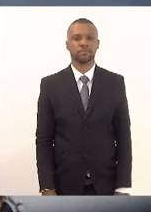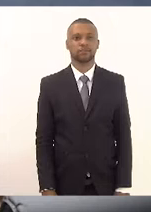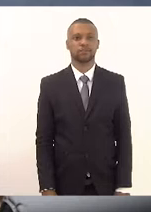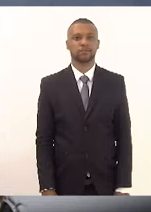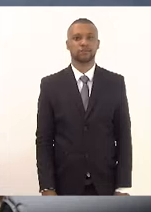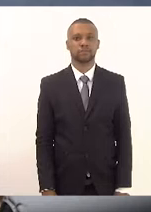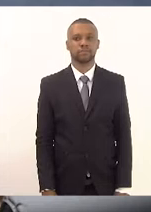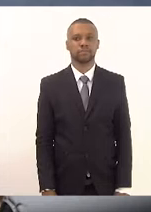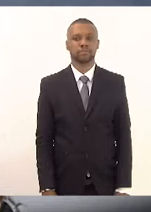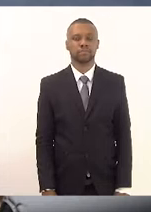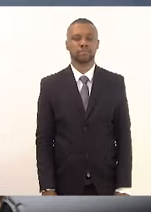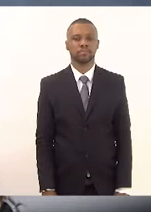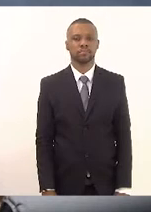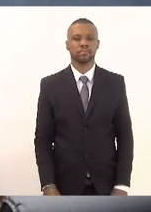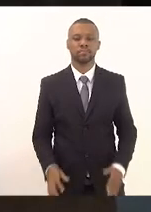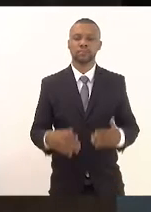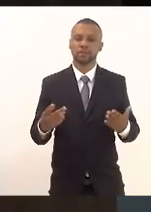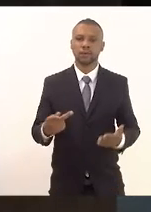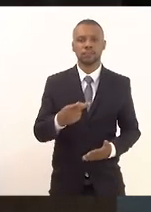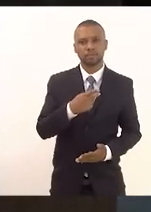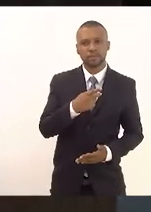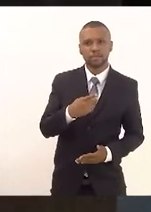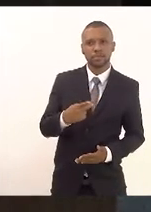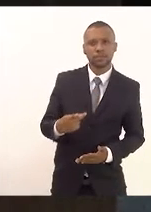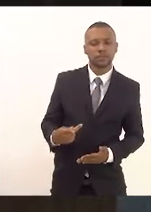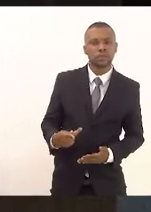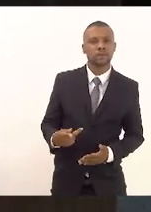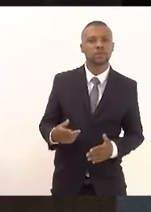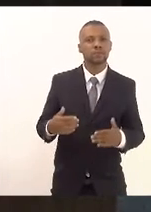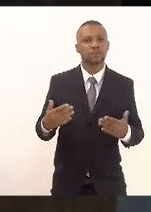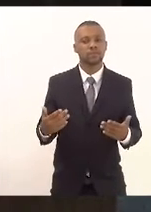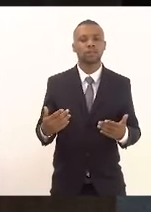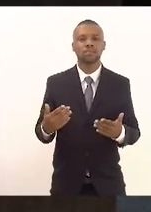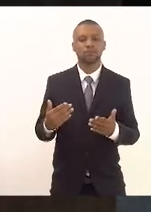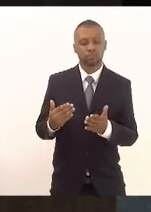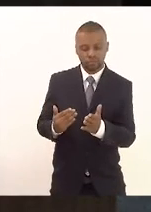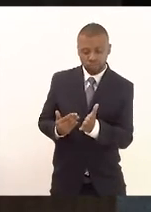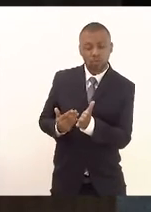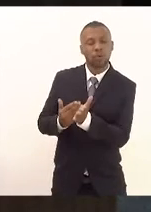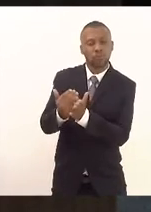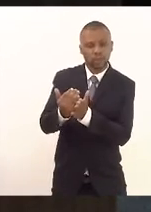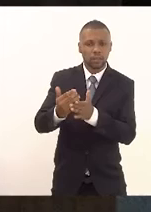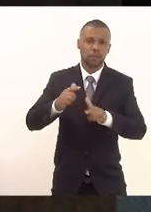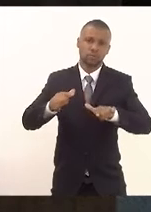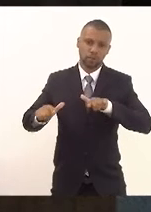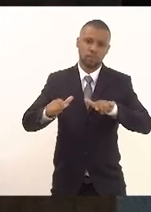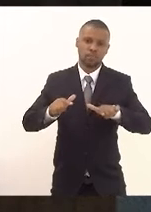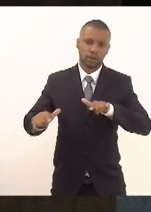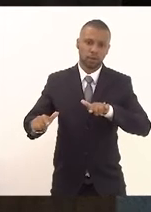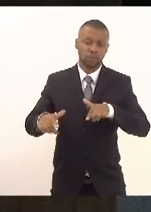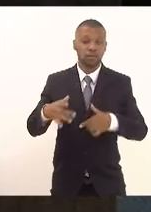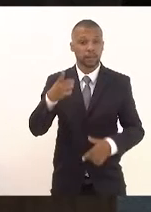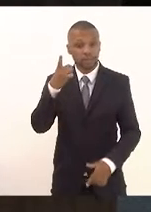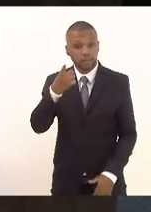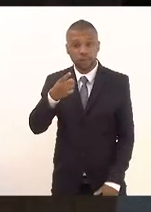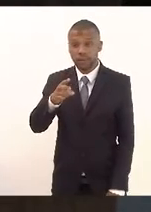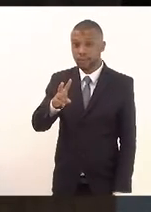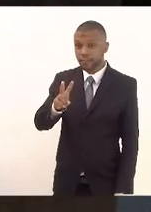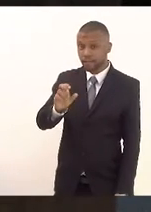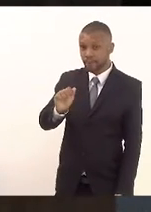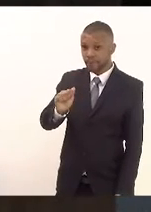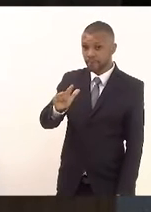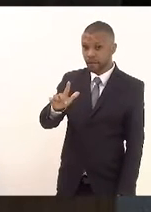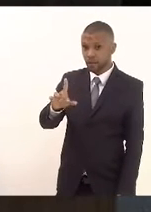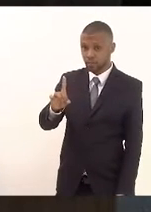é só presente falhas iniciais Deputado Val da Ceasa